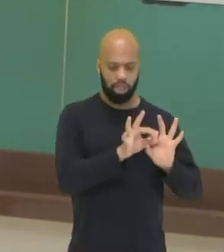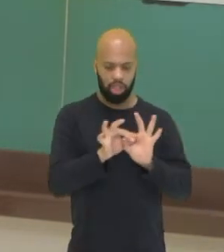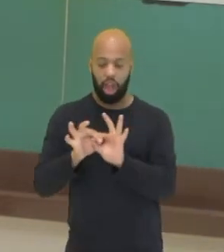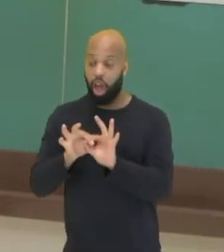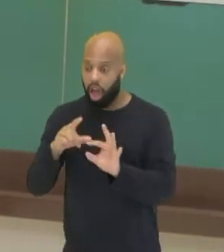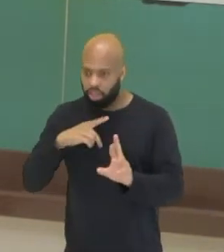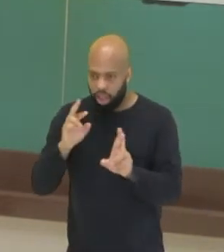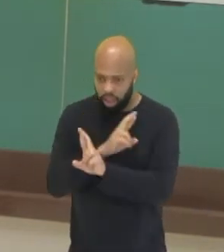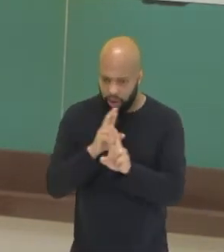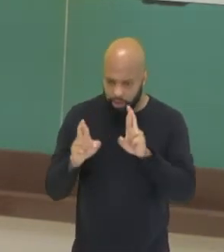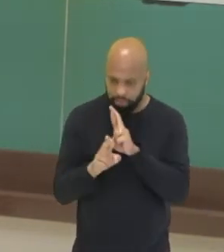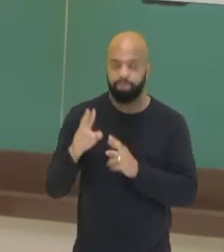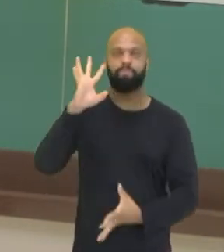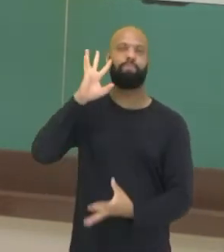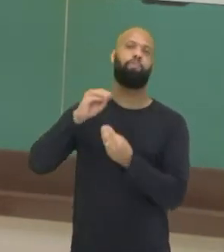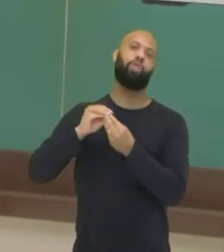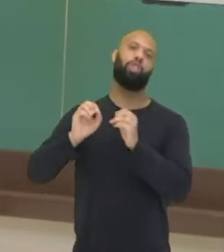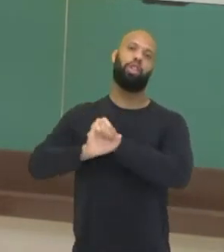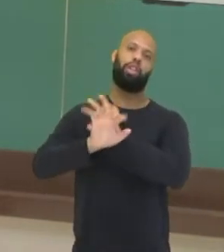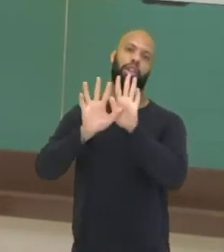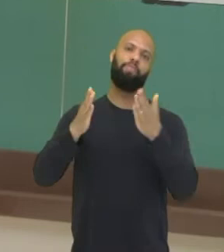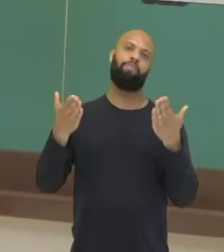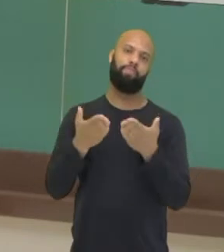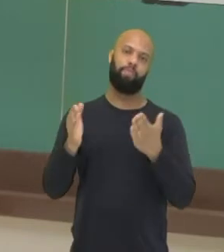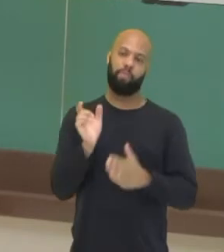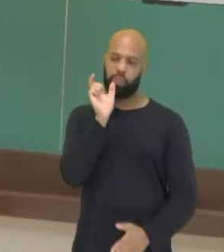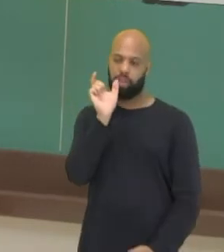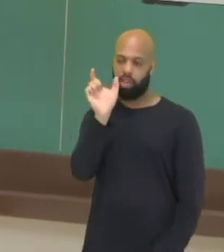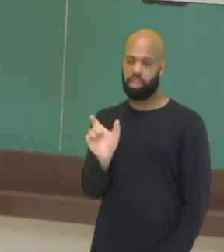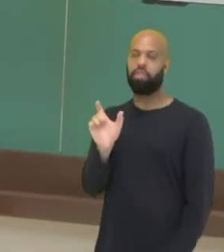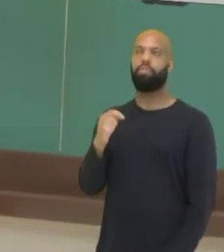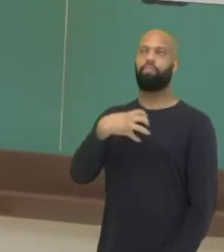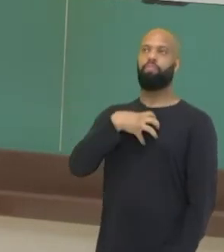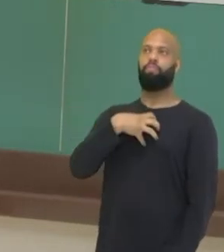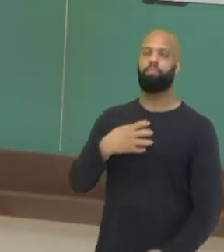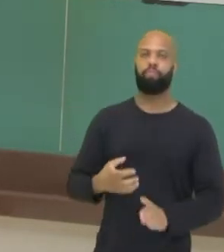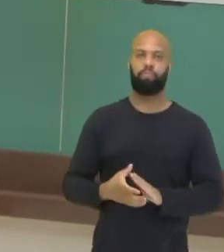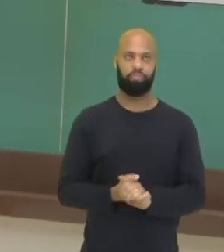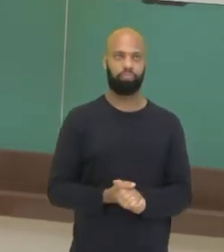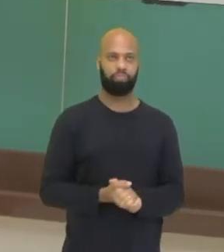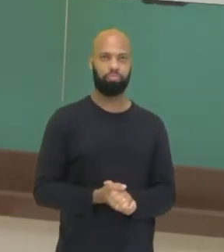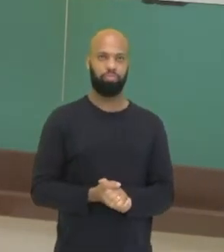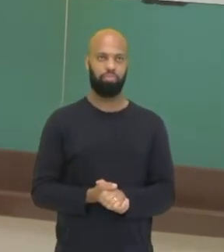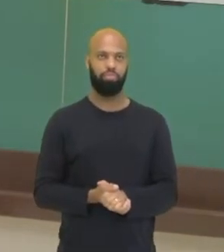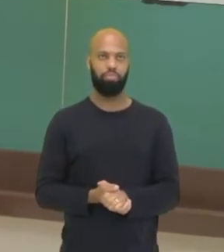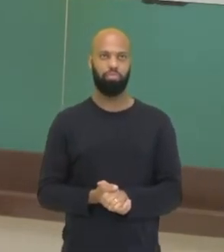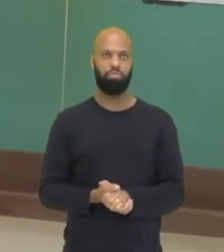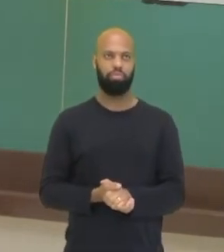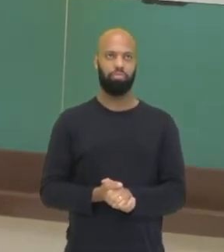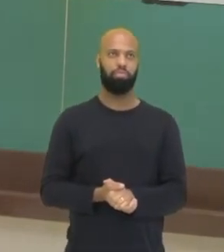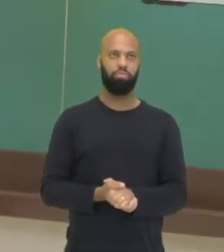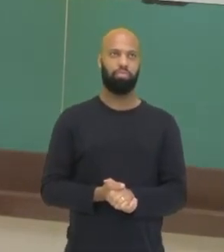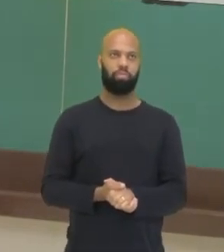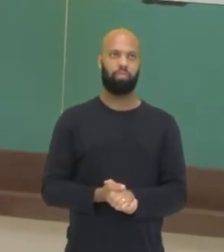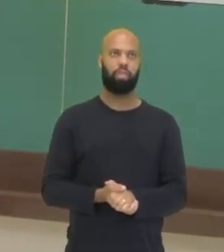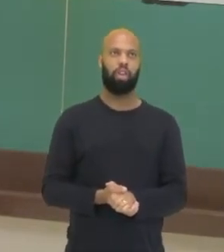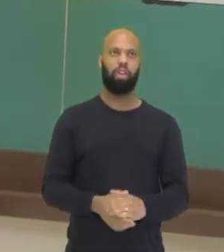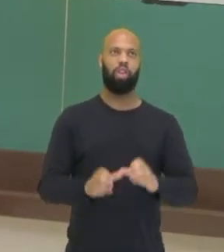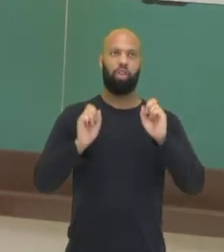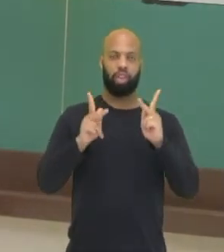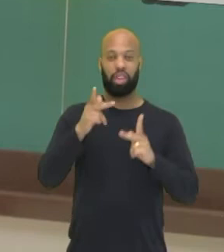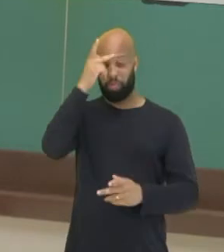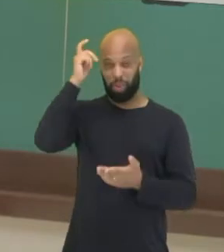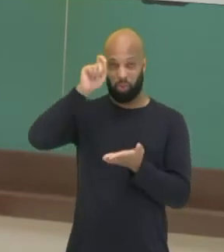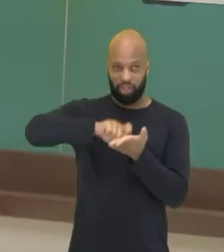relação sobre o provável sentido daquela palavrinha que me deixou em dúvida, beleza? Bom, o autor